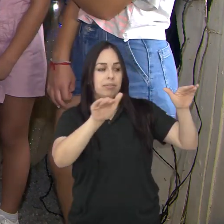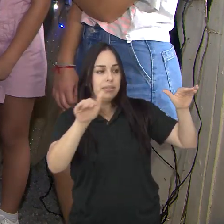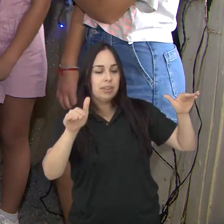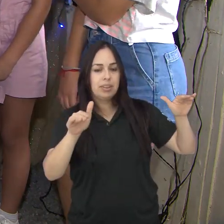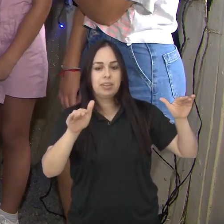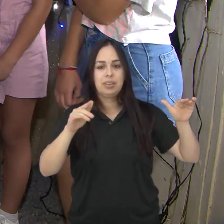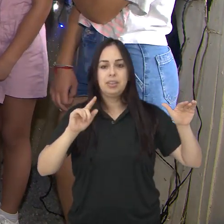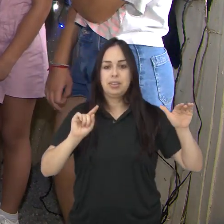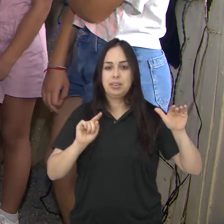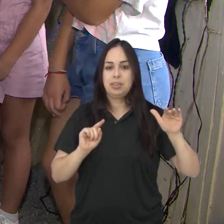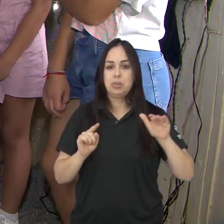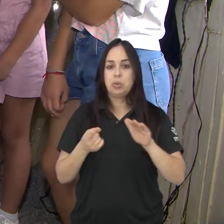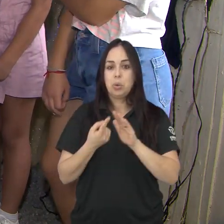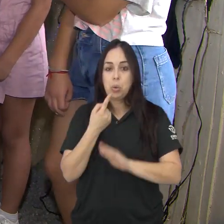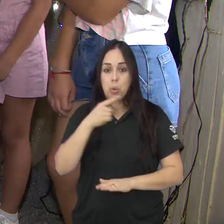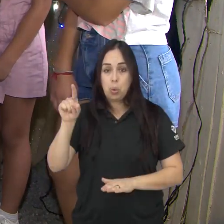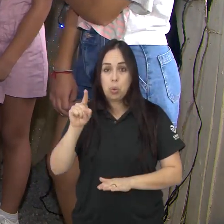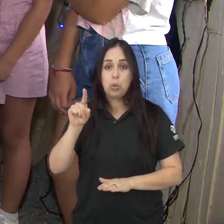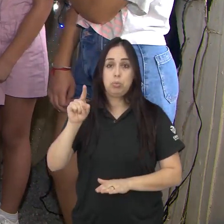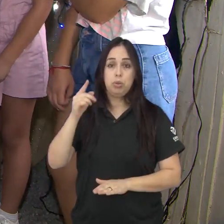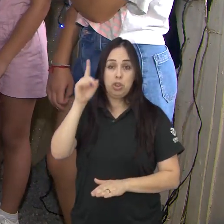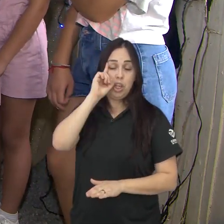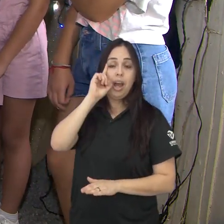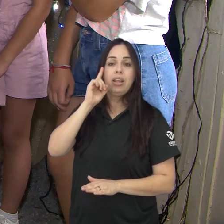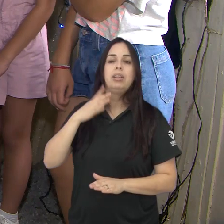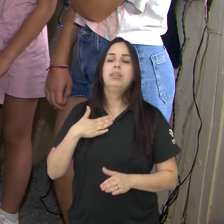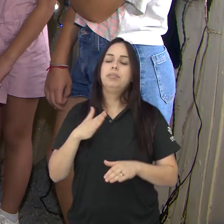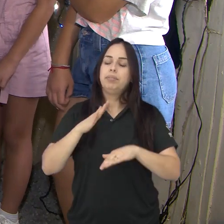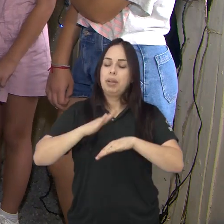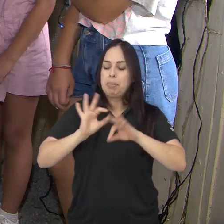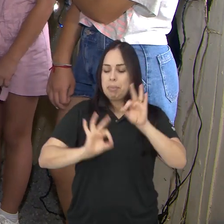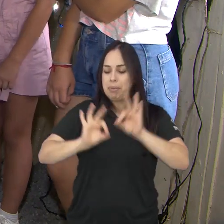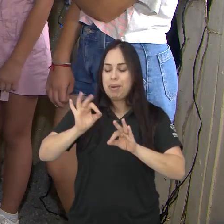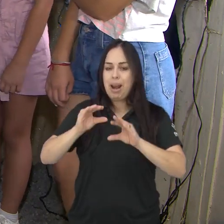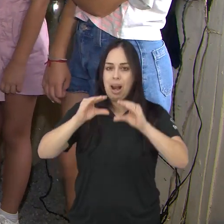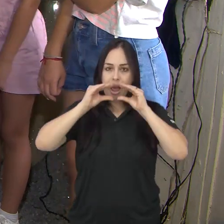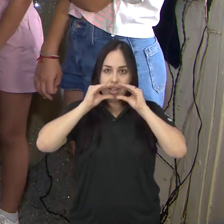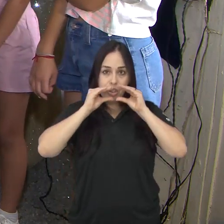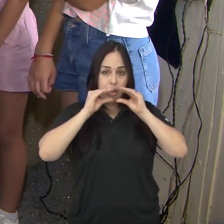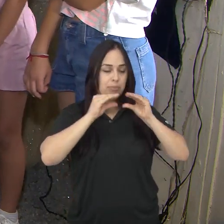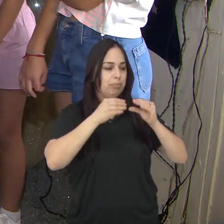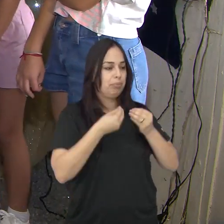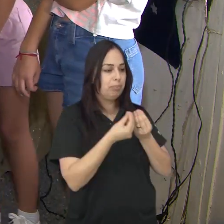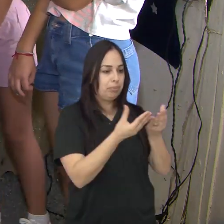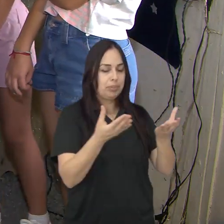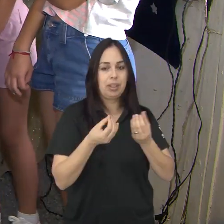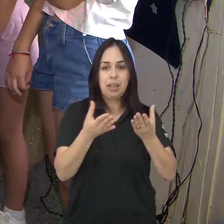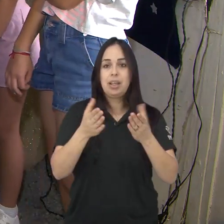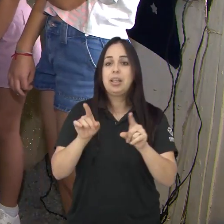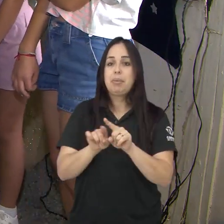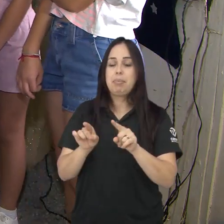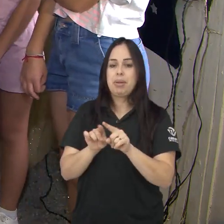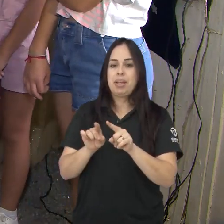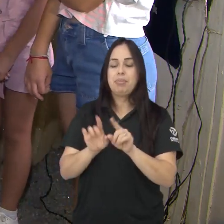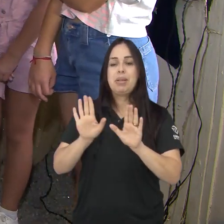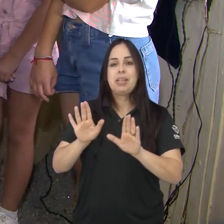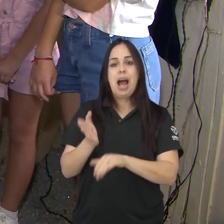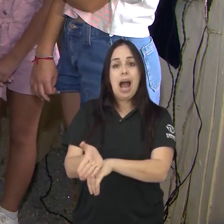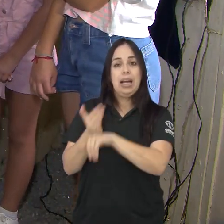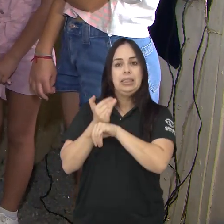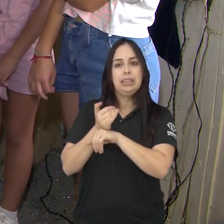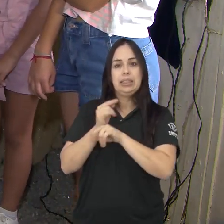no último dia, no encerramento, nós fazemos o lanche comunitário, mas antes, na oração,